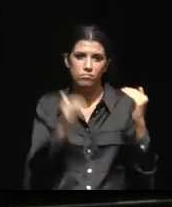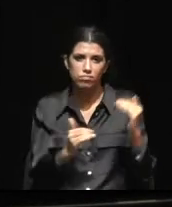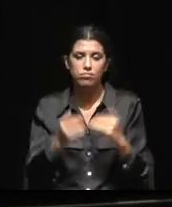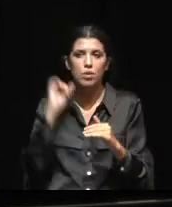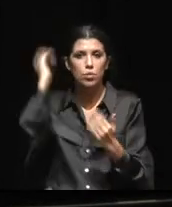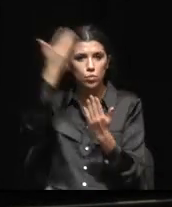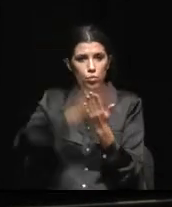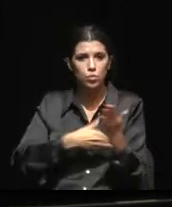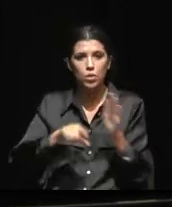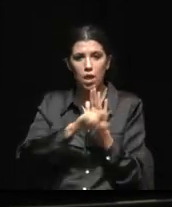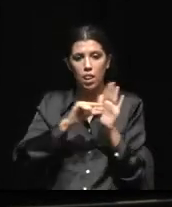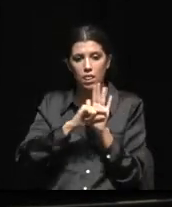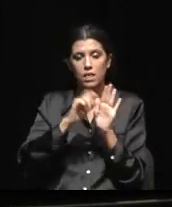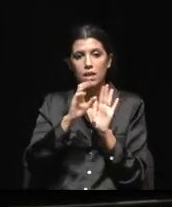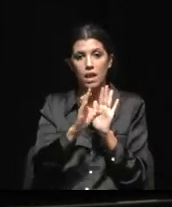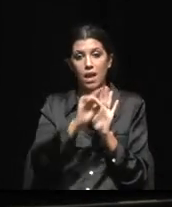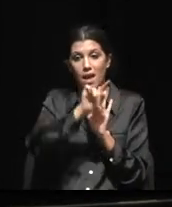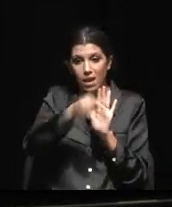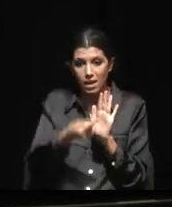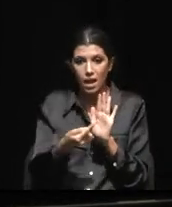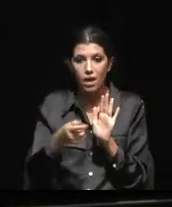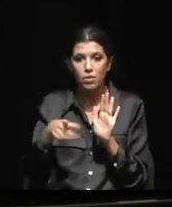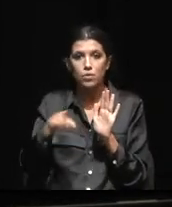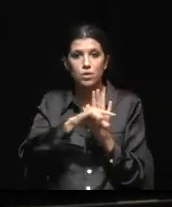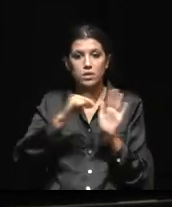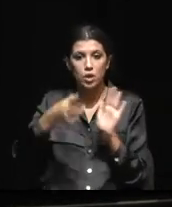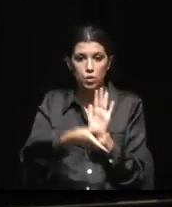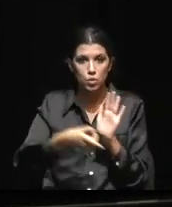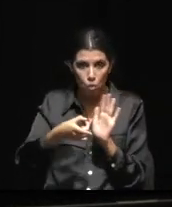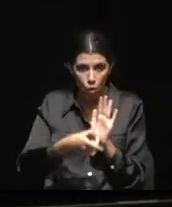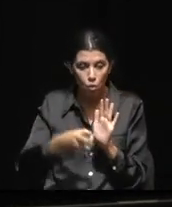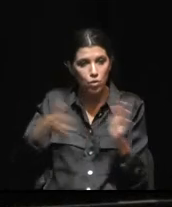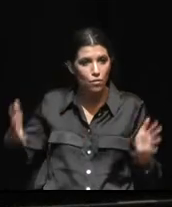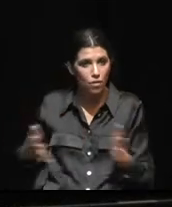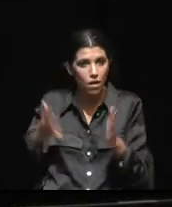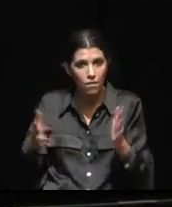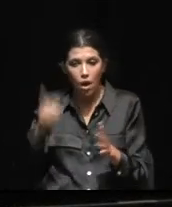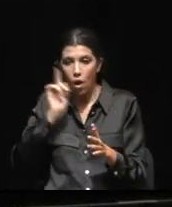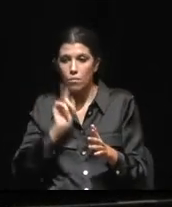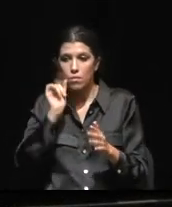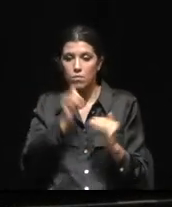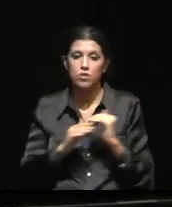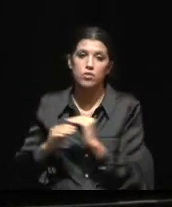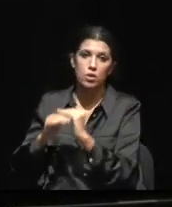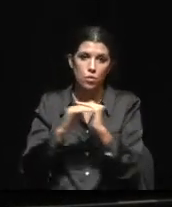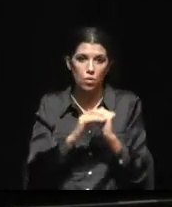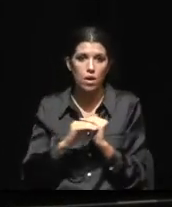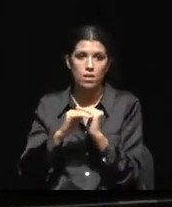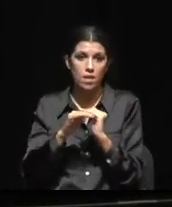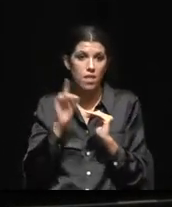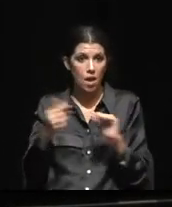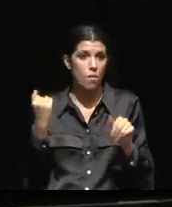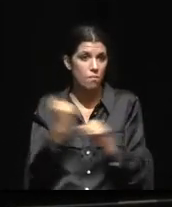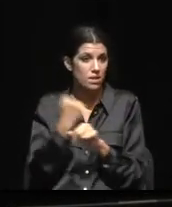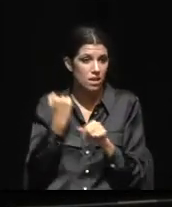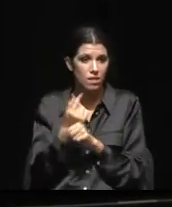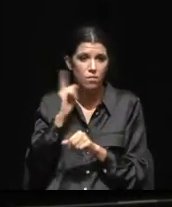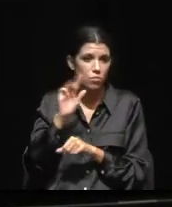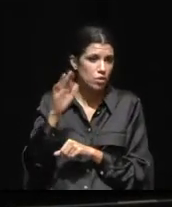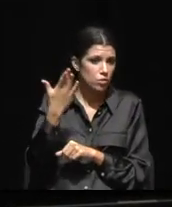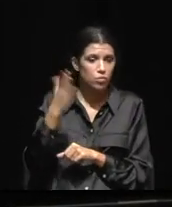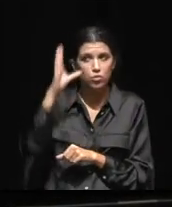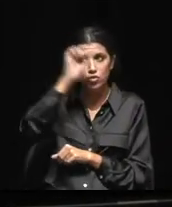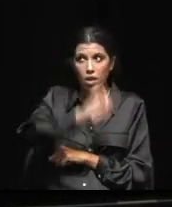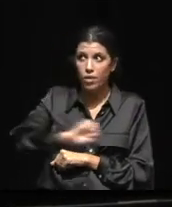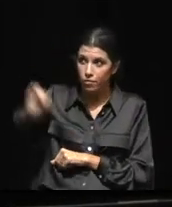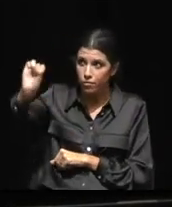consagrar na Alinne H do seu número do seu Artigo 9 que a promoção da igual entre homens e mulheres é uma das tarefas fundamentais do